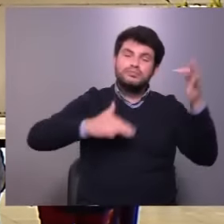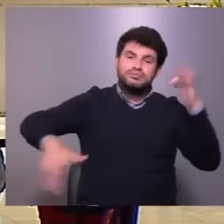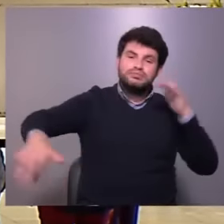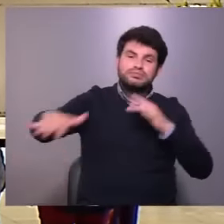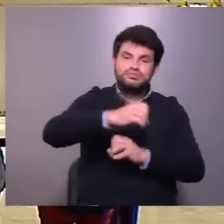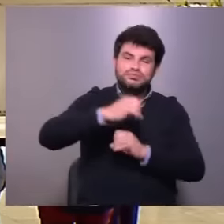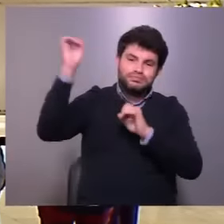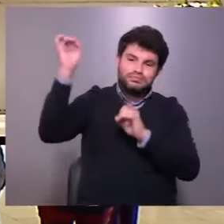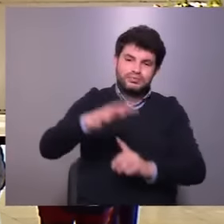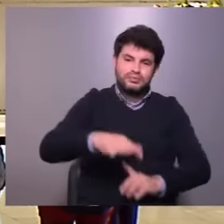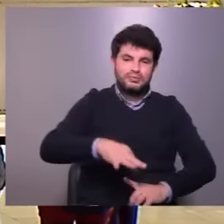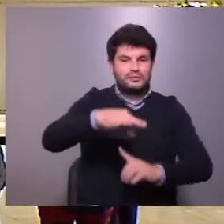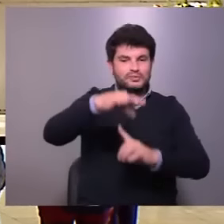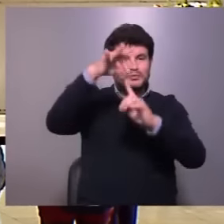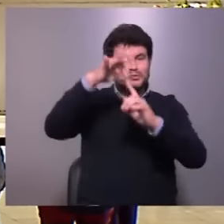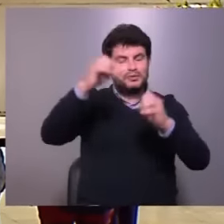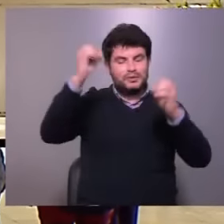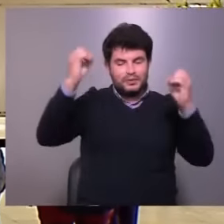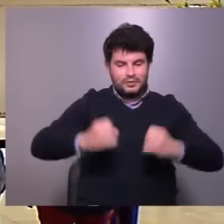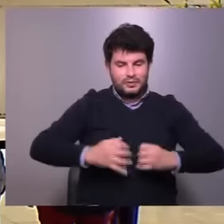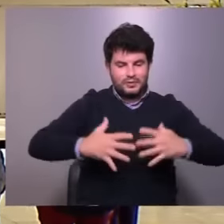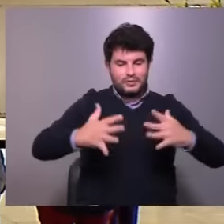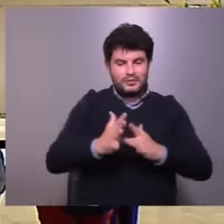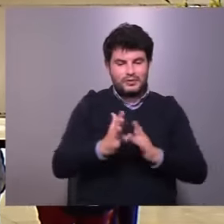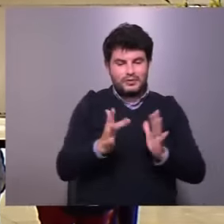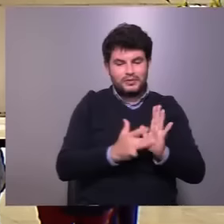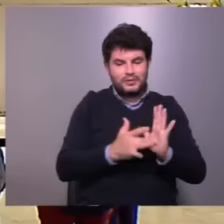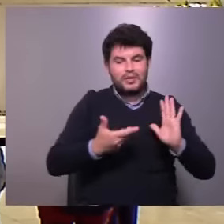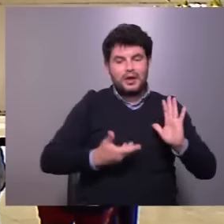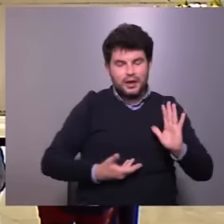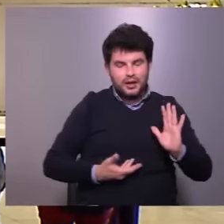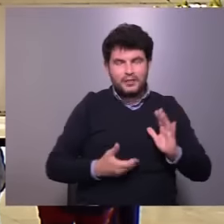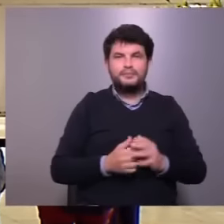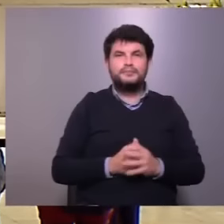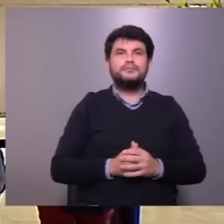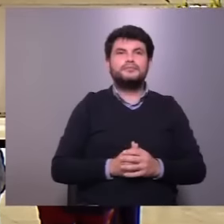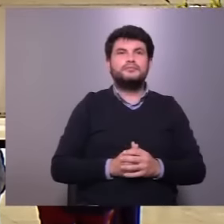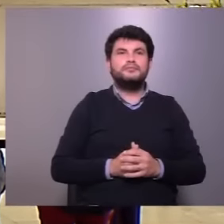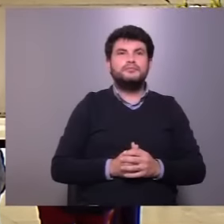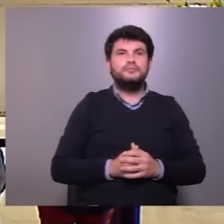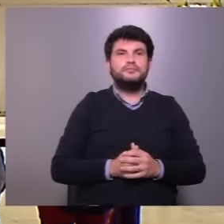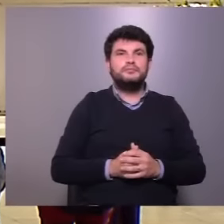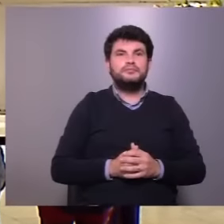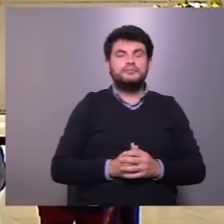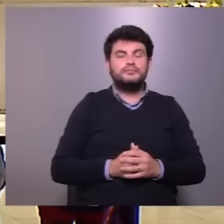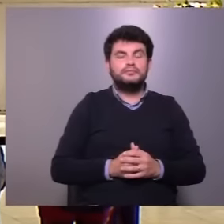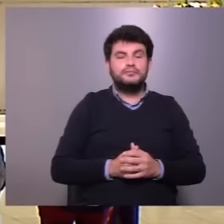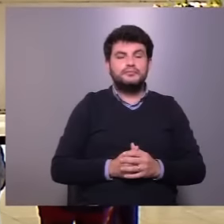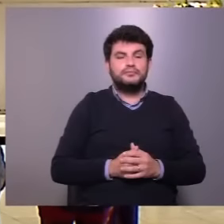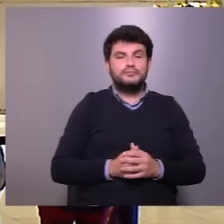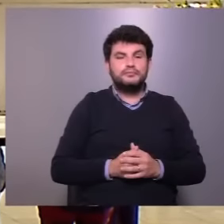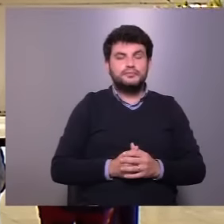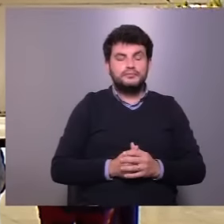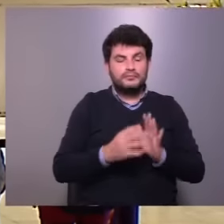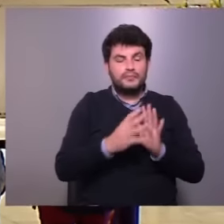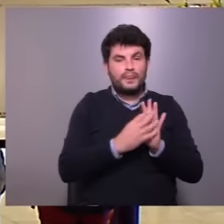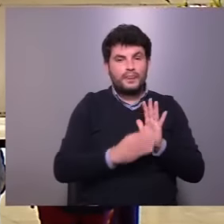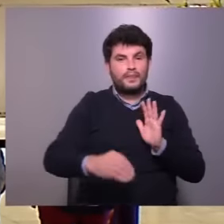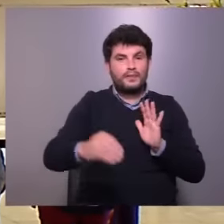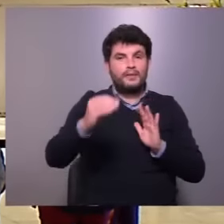Je vous salue, Marie, pleine de grâce. Le Seigneur est avec vous. Vous êtes bénie entre toutes